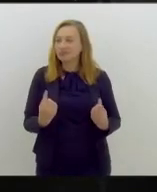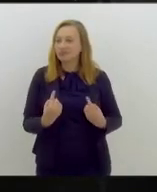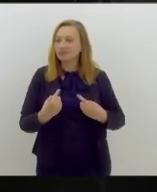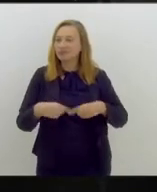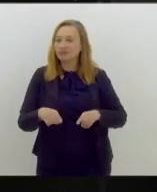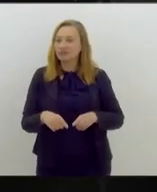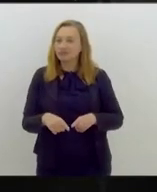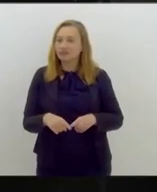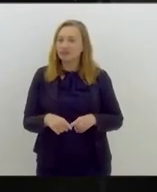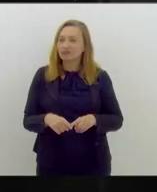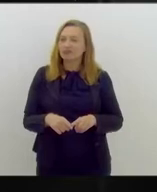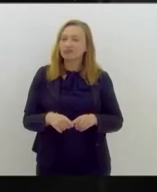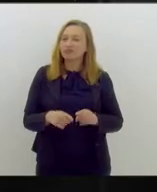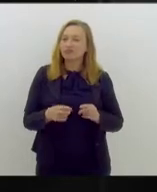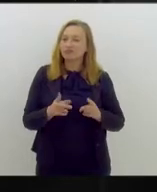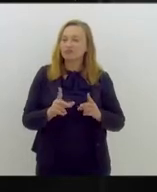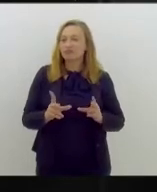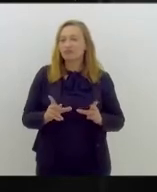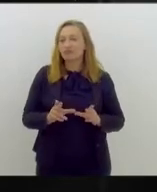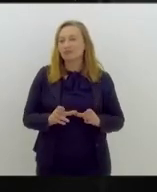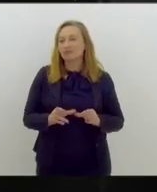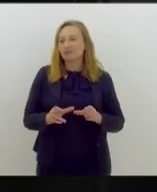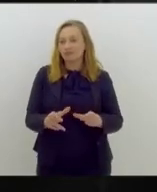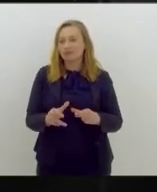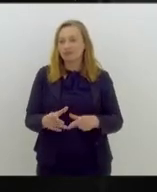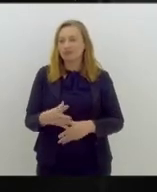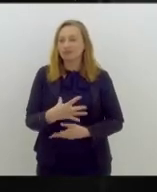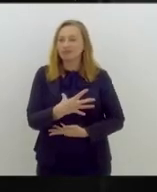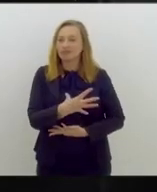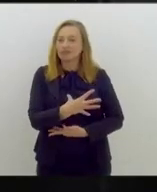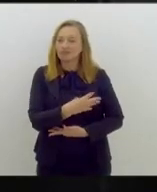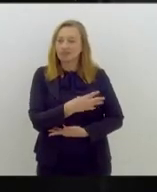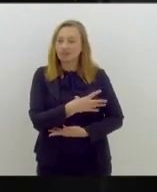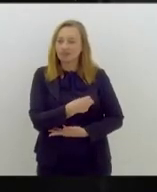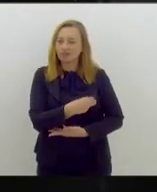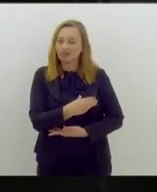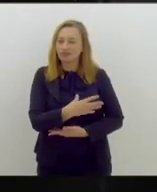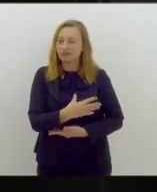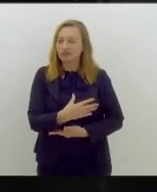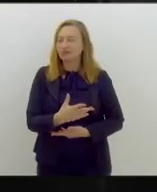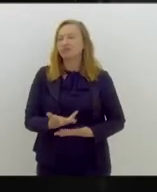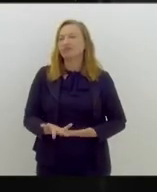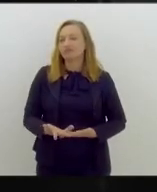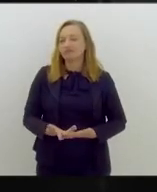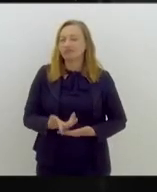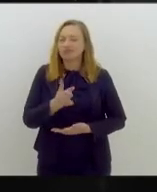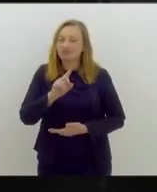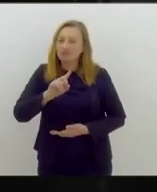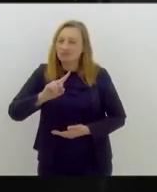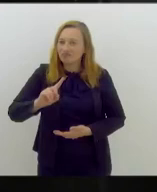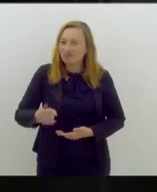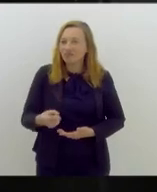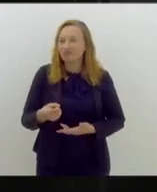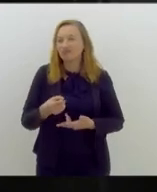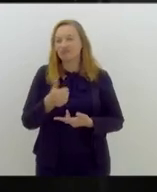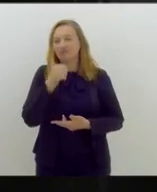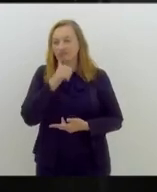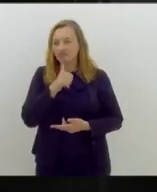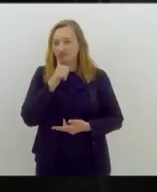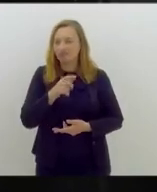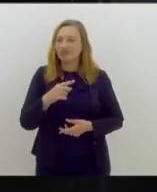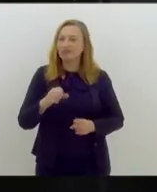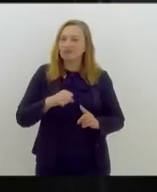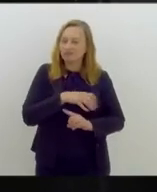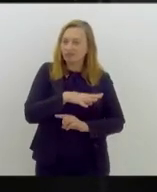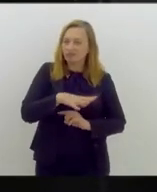e a prevenção ao câncer de mama que ainda hoje a comete milhares de mulheres na nossa